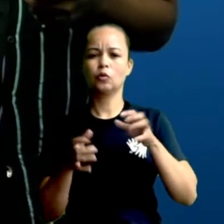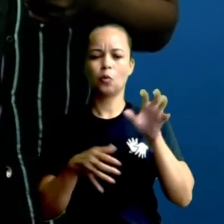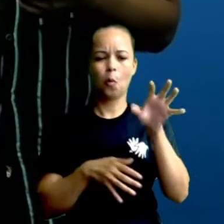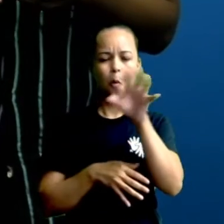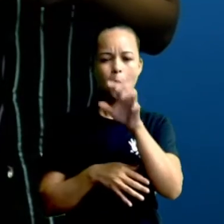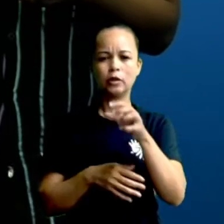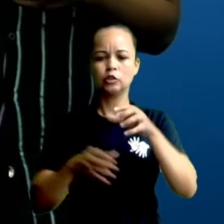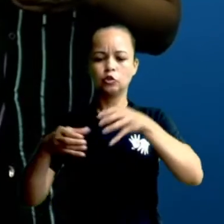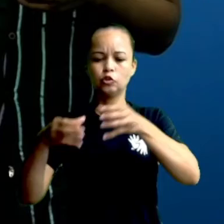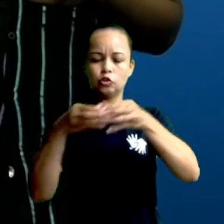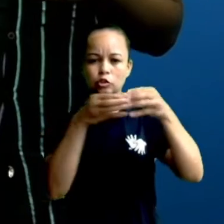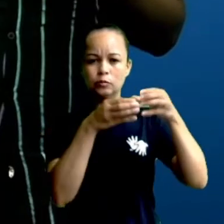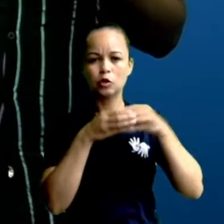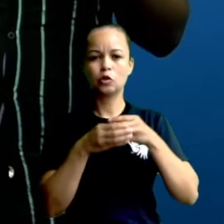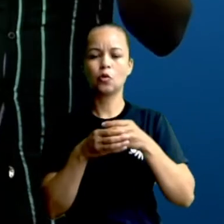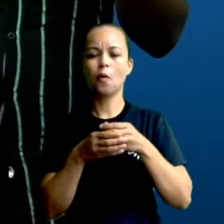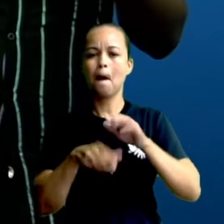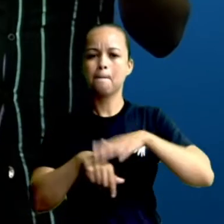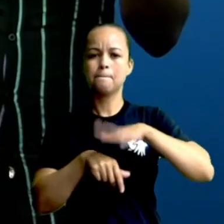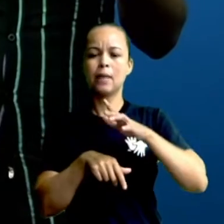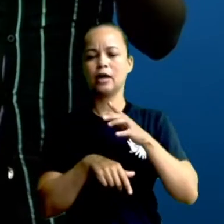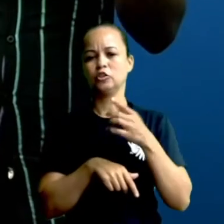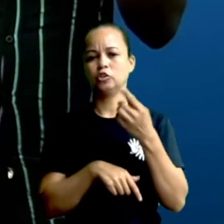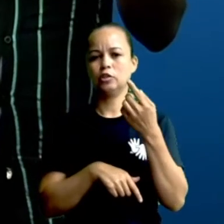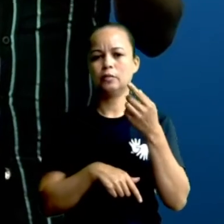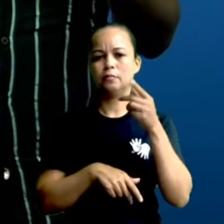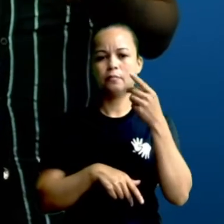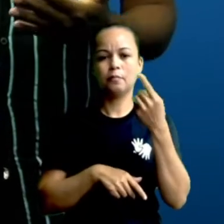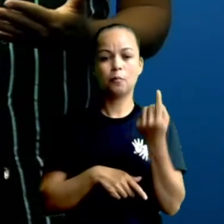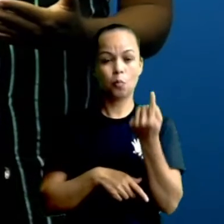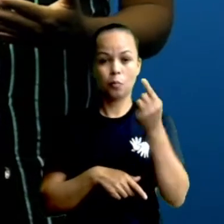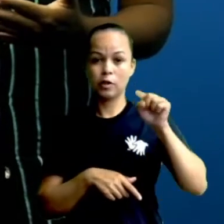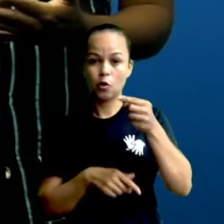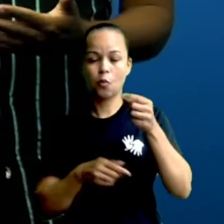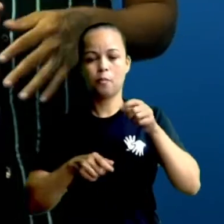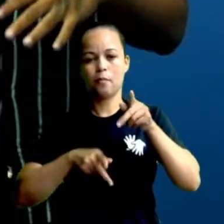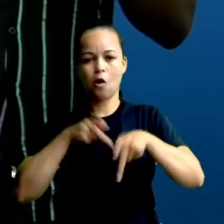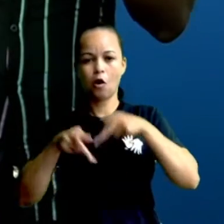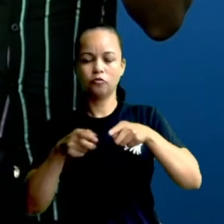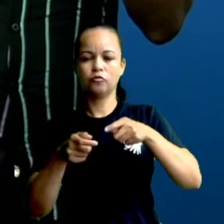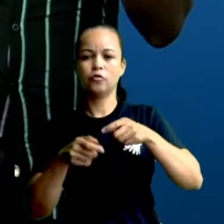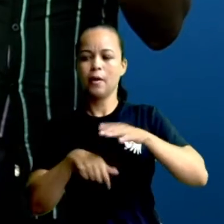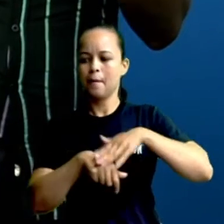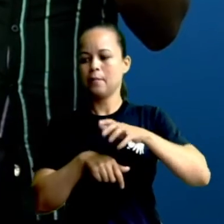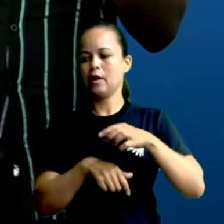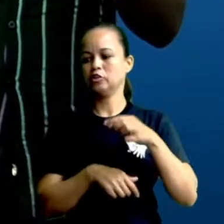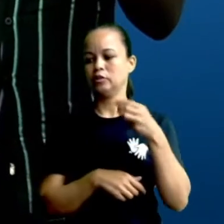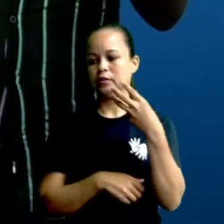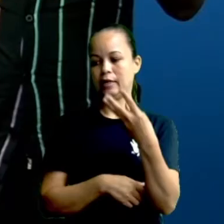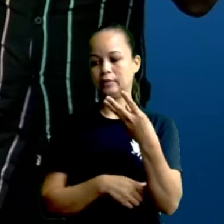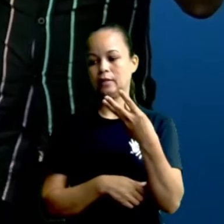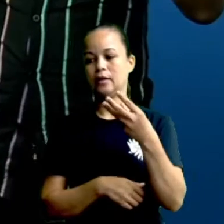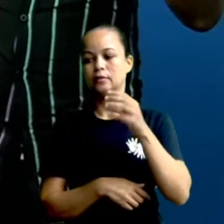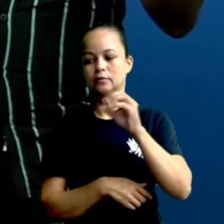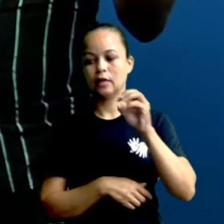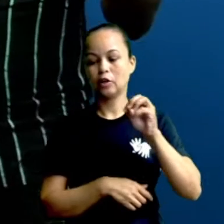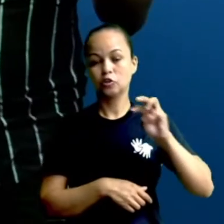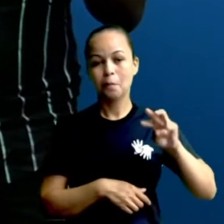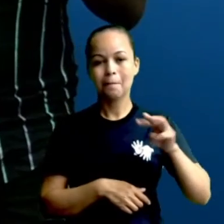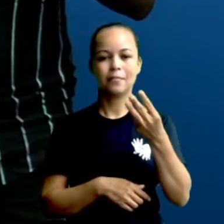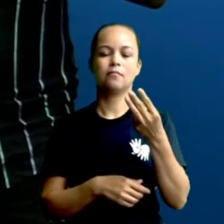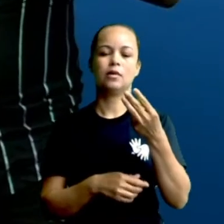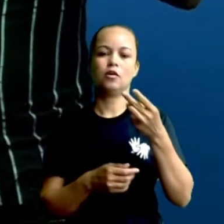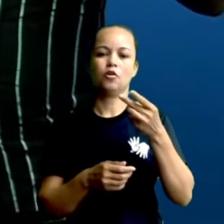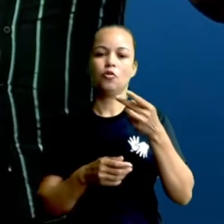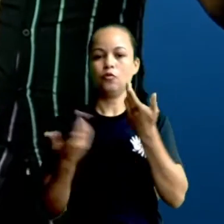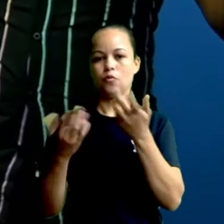1000 povos e falavam aproximadamente mais de 1.300 línguas, tá? Então vocês podem perceber, quando eles chegam aqui,